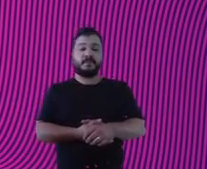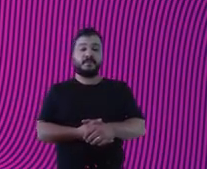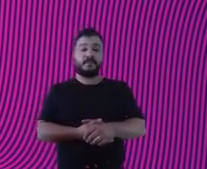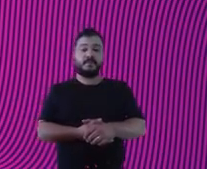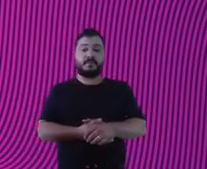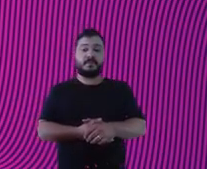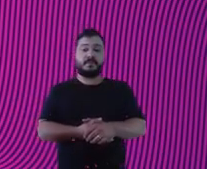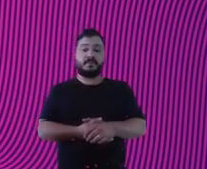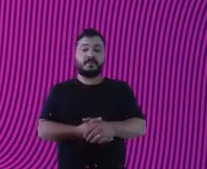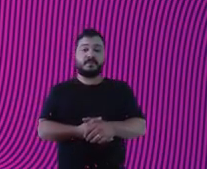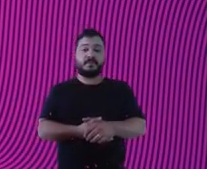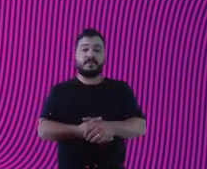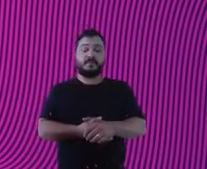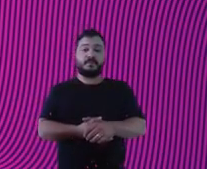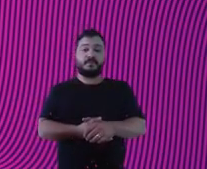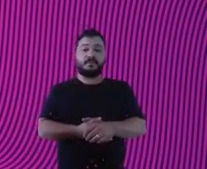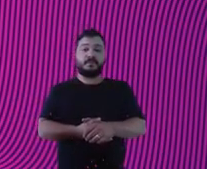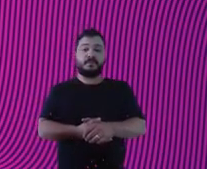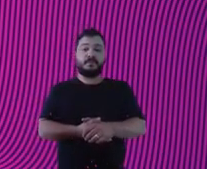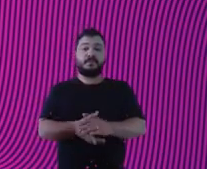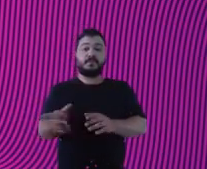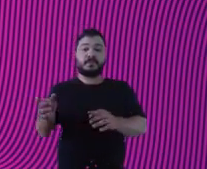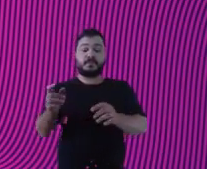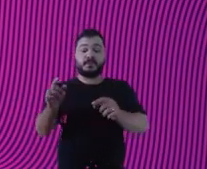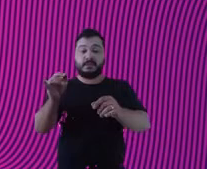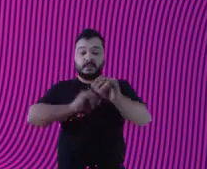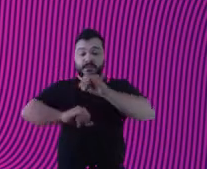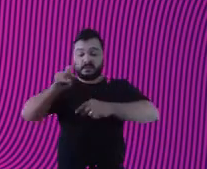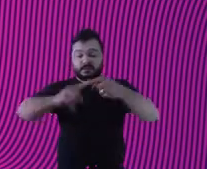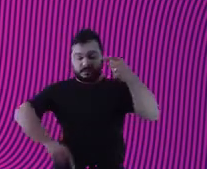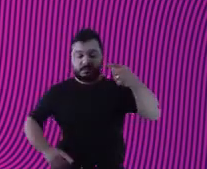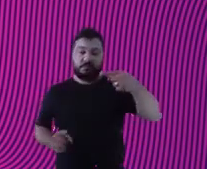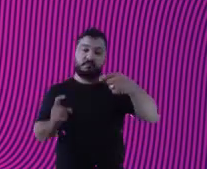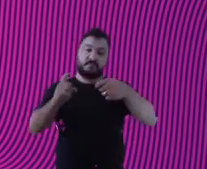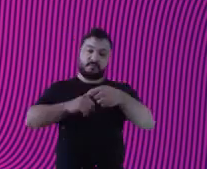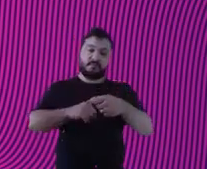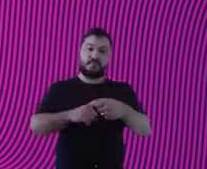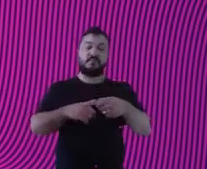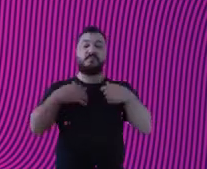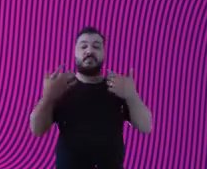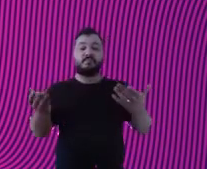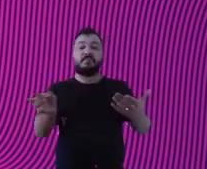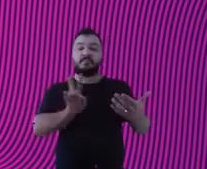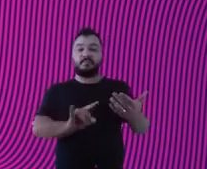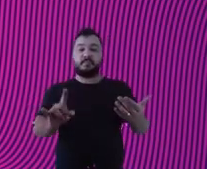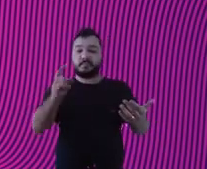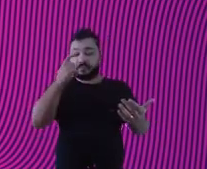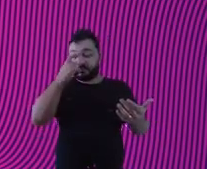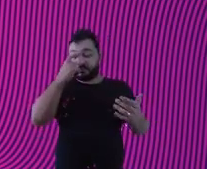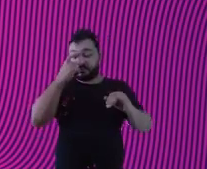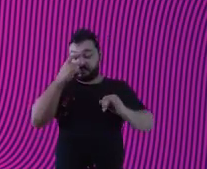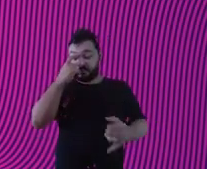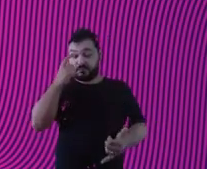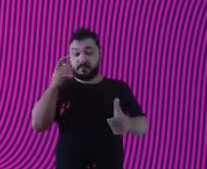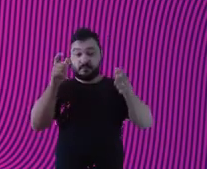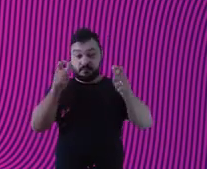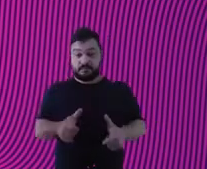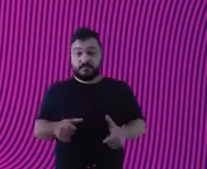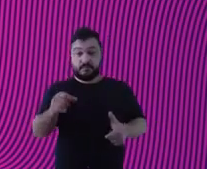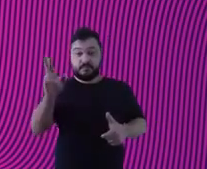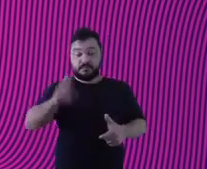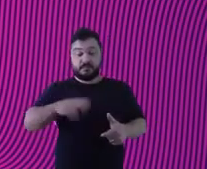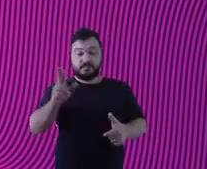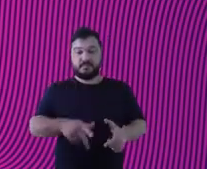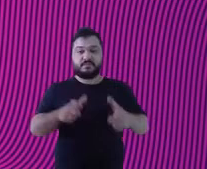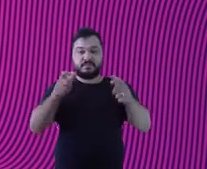Tá, o Antônio está se reconectando, aqui está uma dificuldade técnica, então eu vou aproveitar esse espaço, nunca fica espaço para a